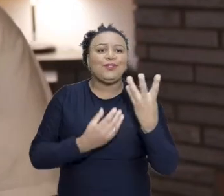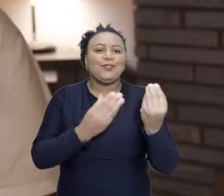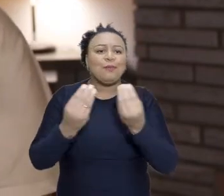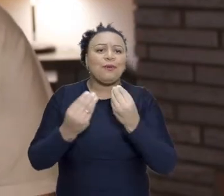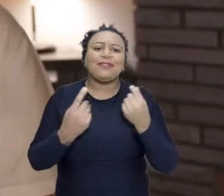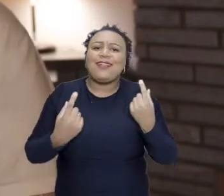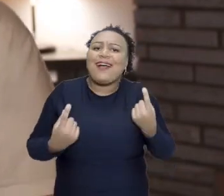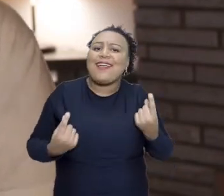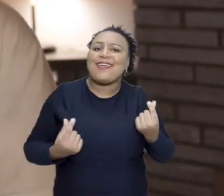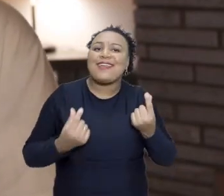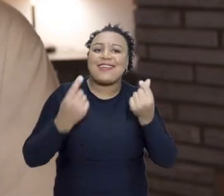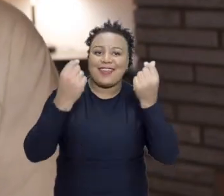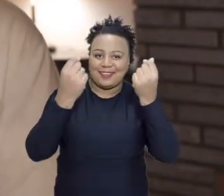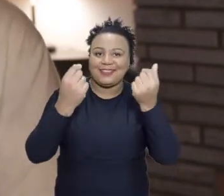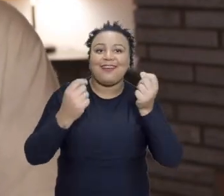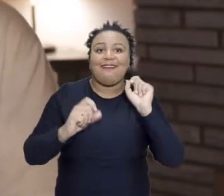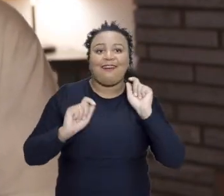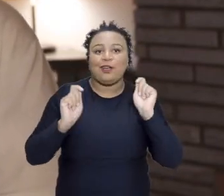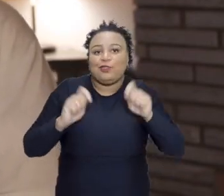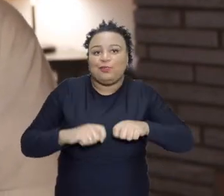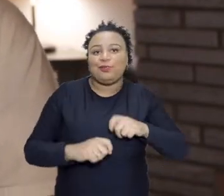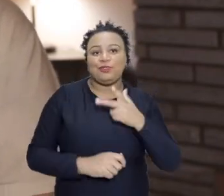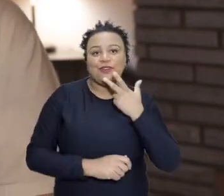riqueza. A gente pode colocar assim.